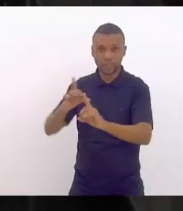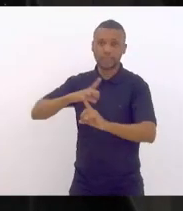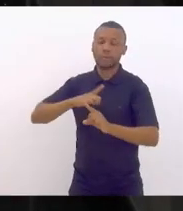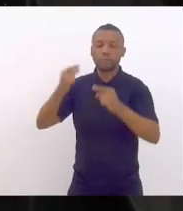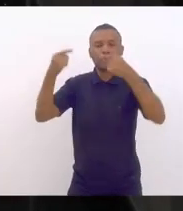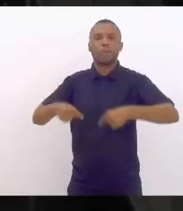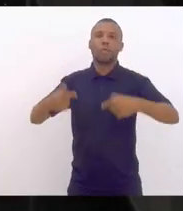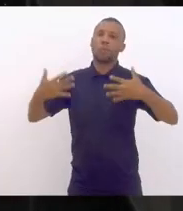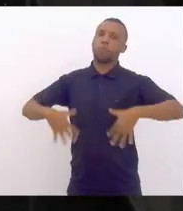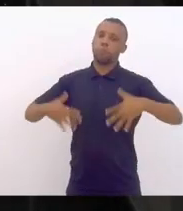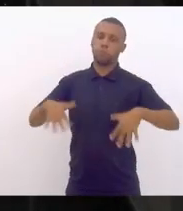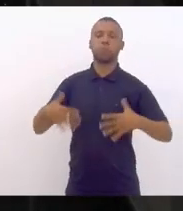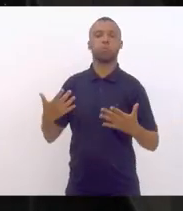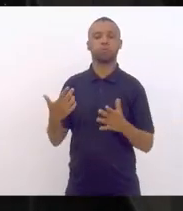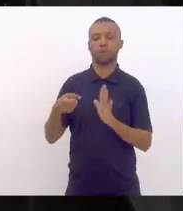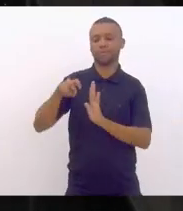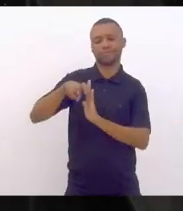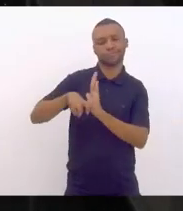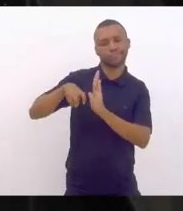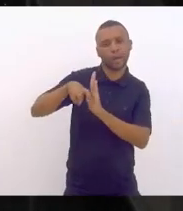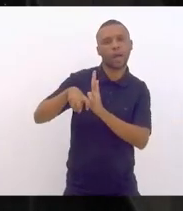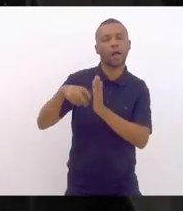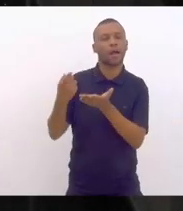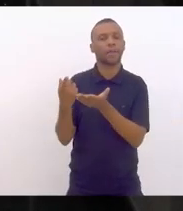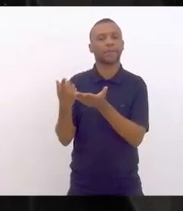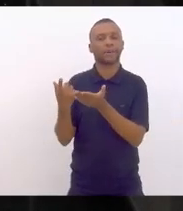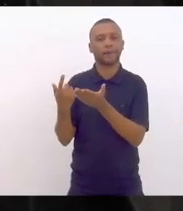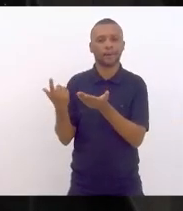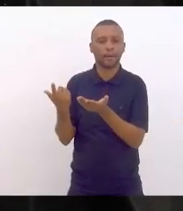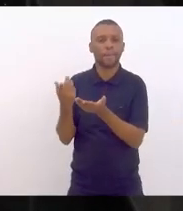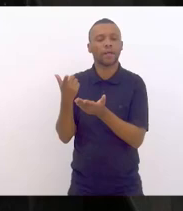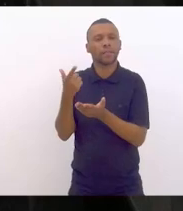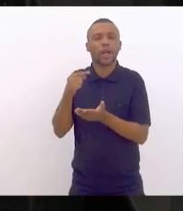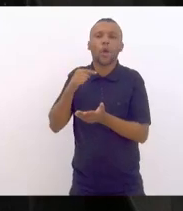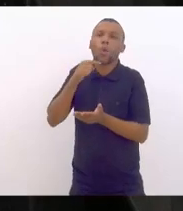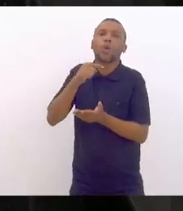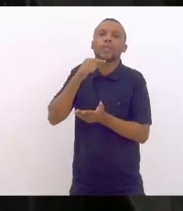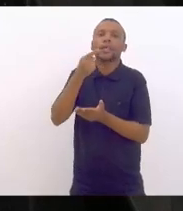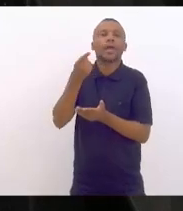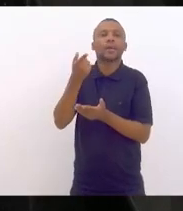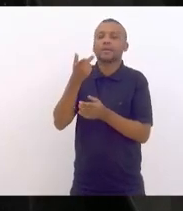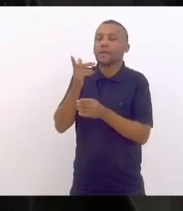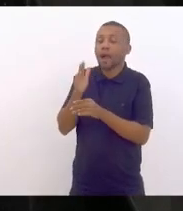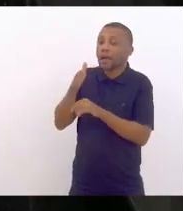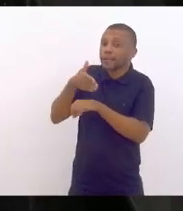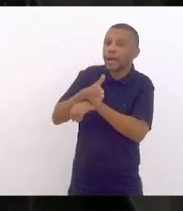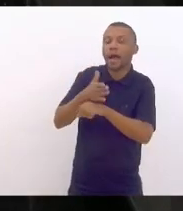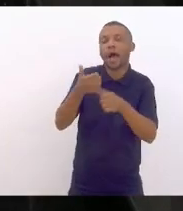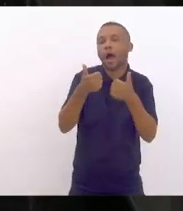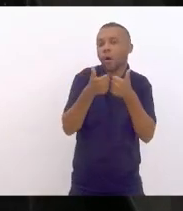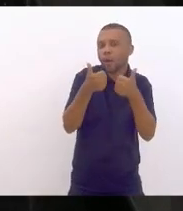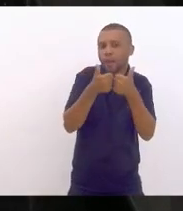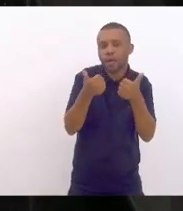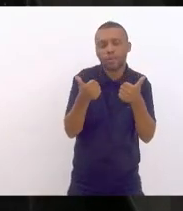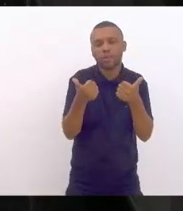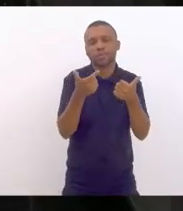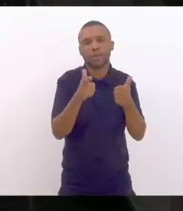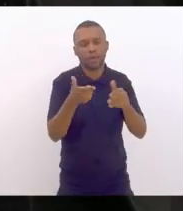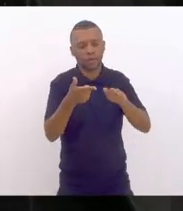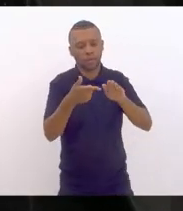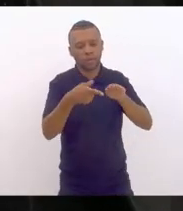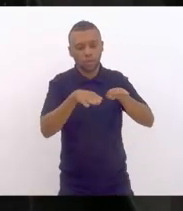locomotora com mobilidade reduzida acessar o transporte seja os ônibus e elevadores frequentemente não